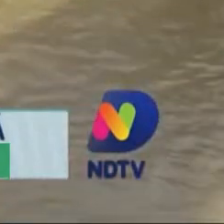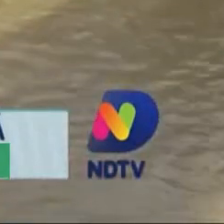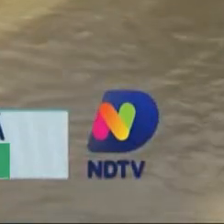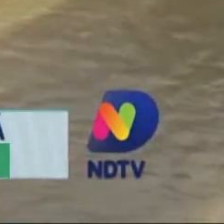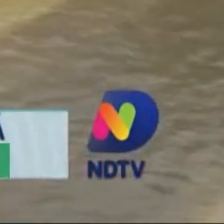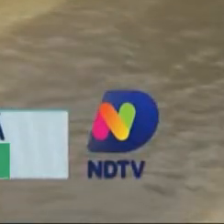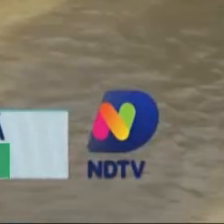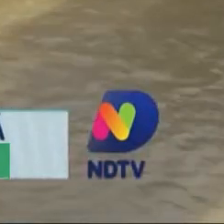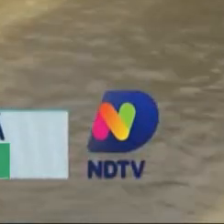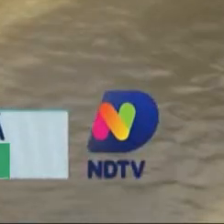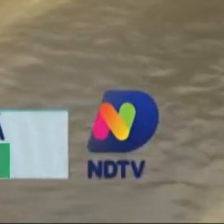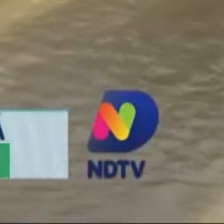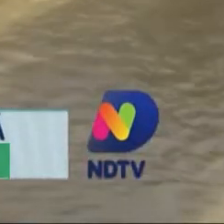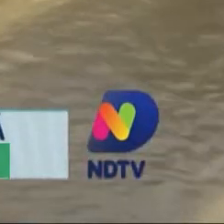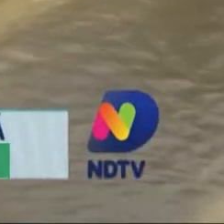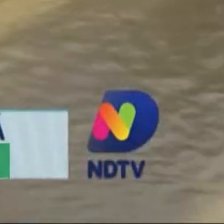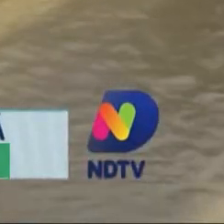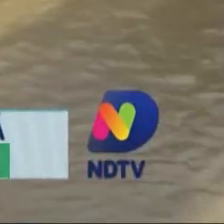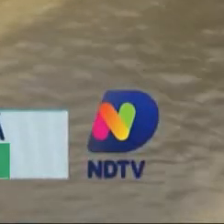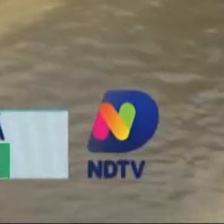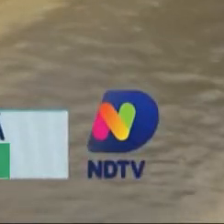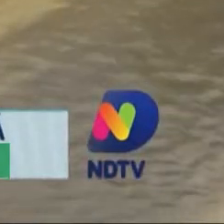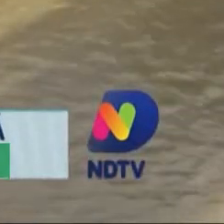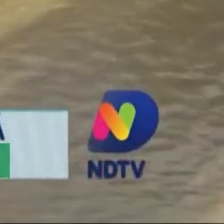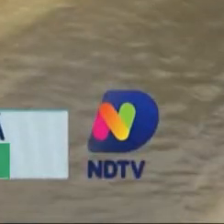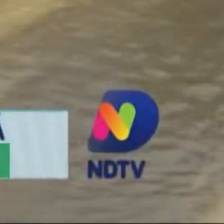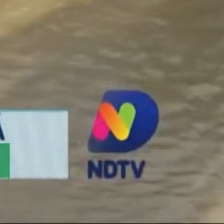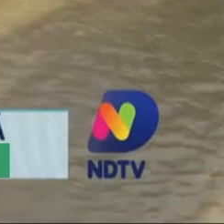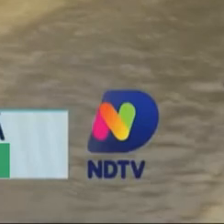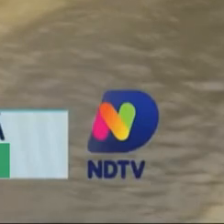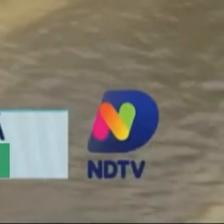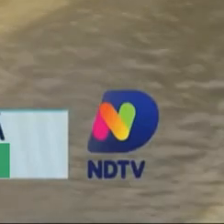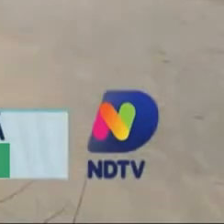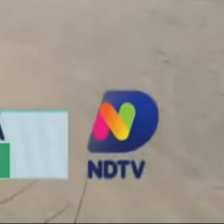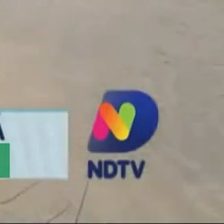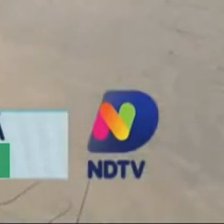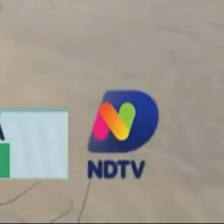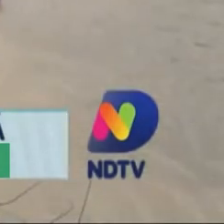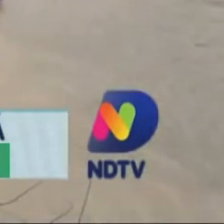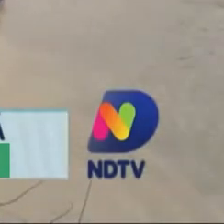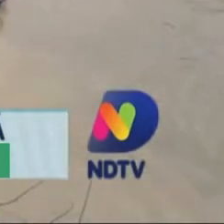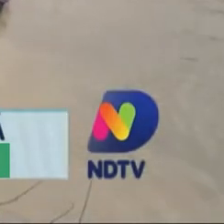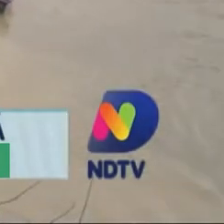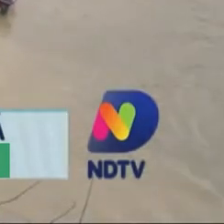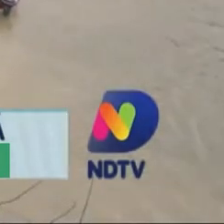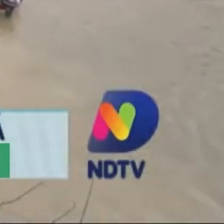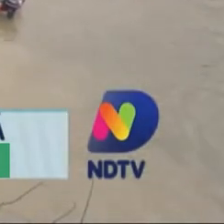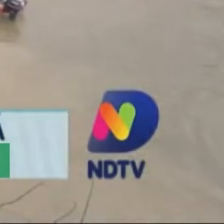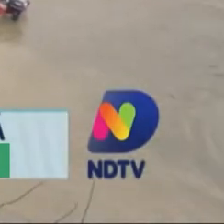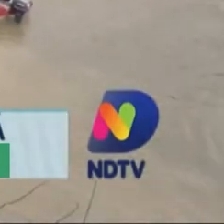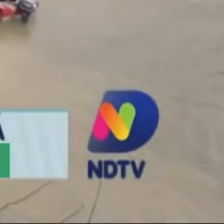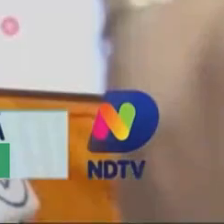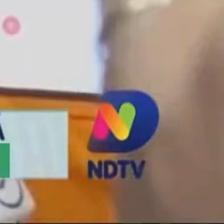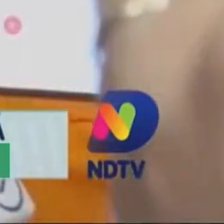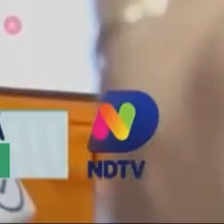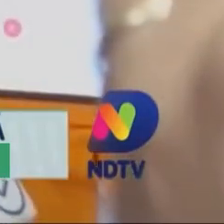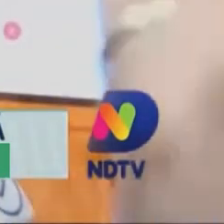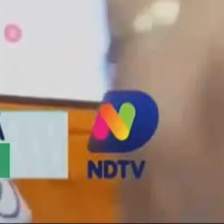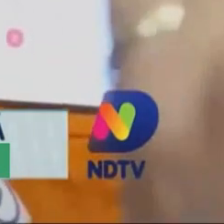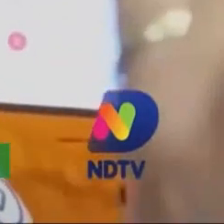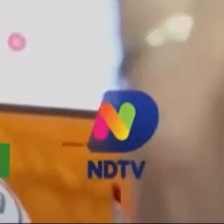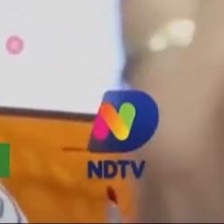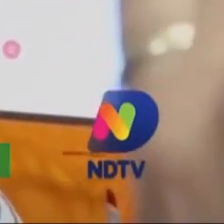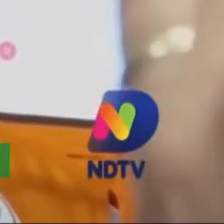plantio de mudas de árvores na margem do rio, o acionamento da draga e também a ação de limpeza das margens do rio. Um